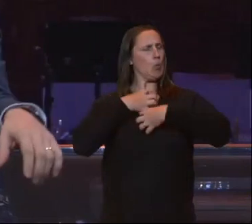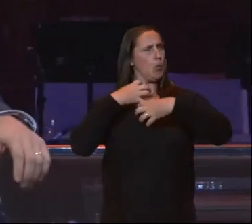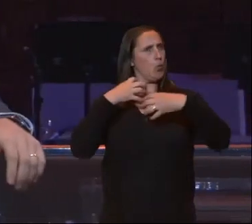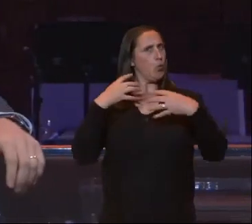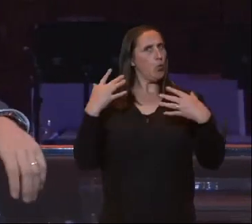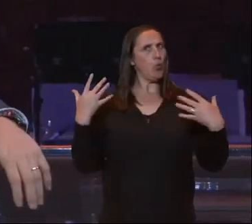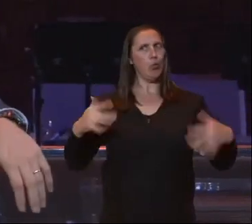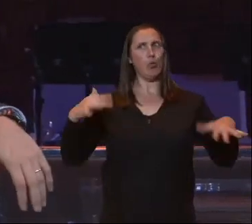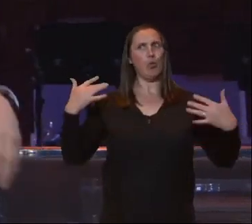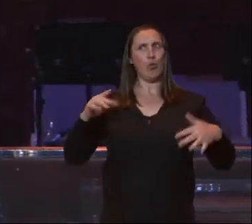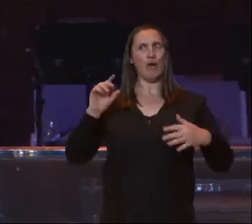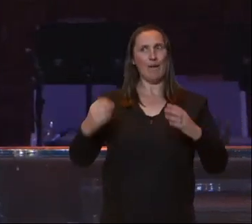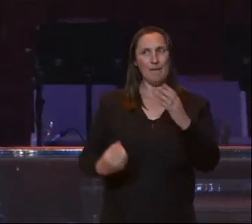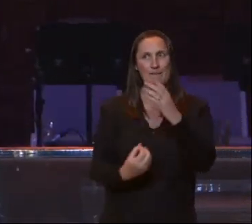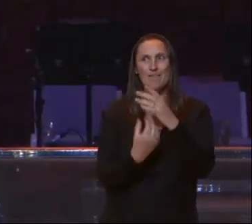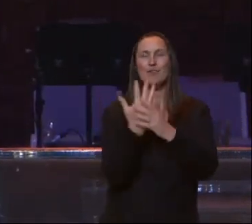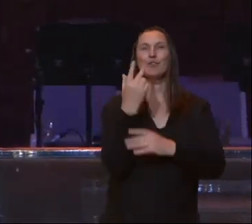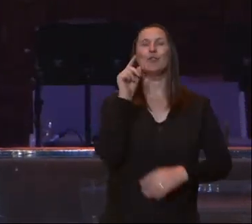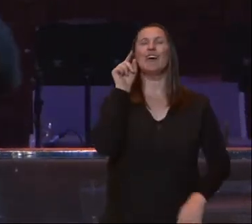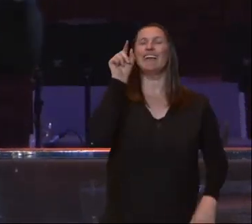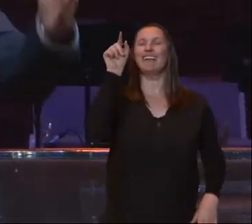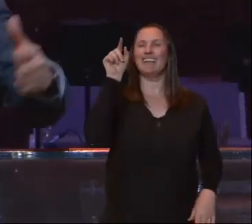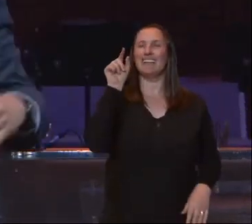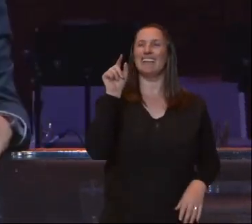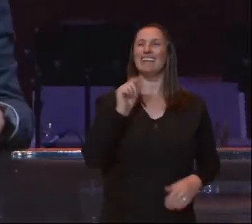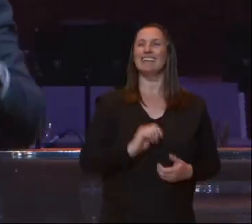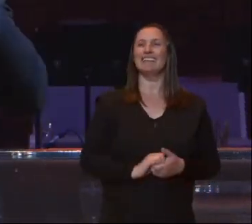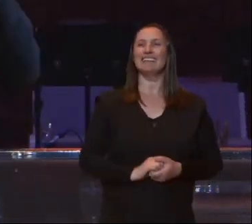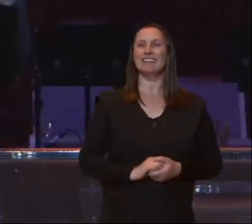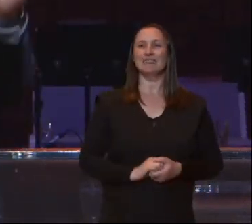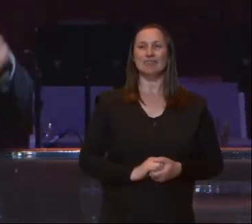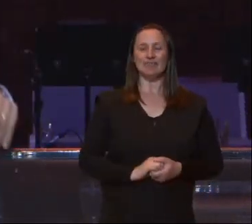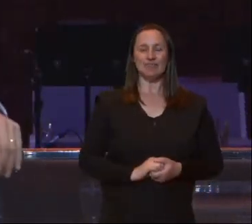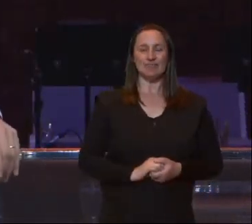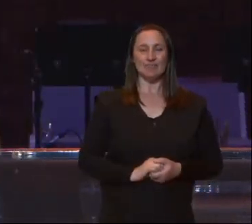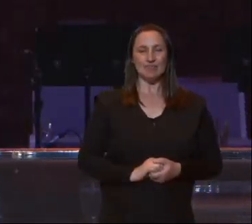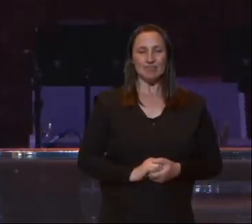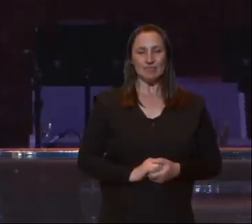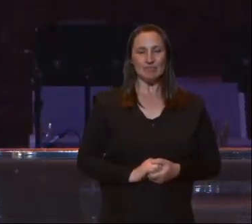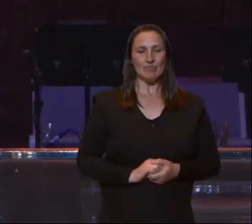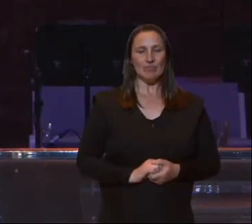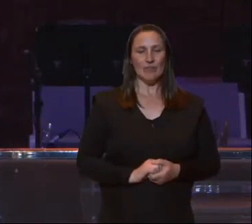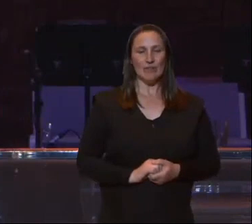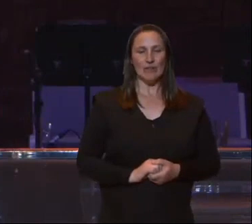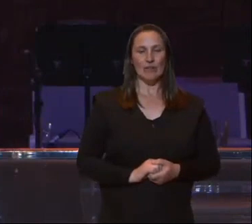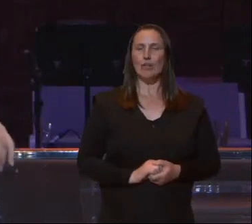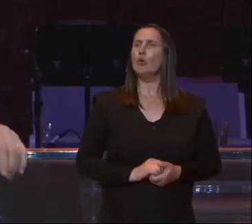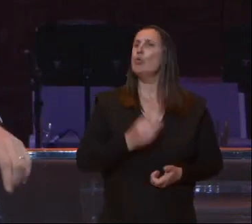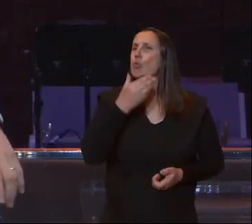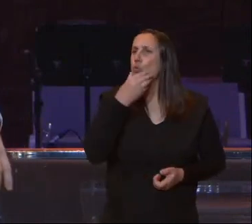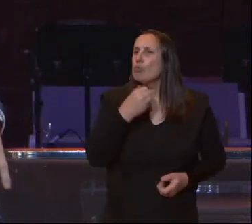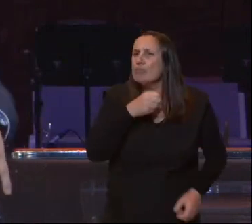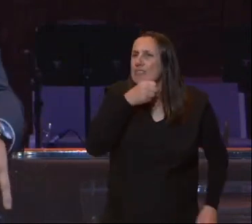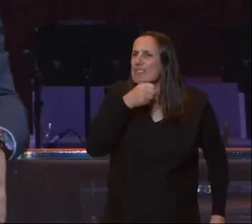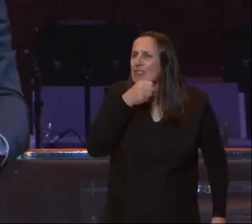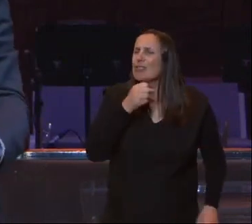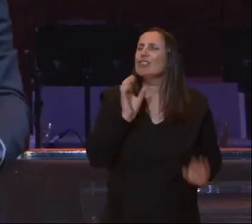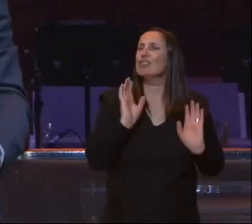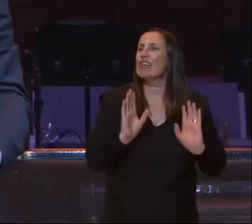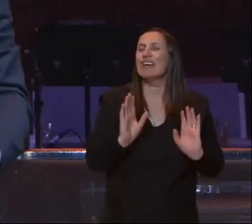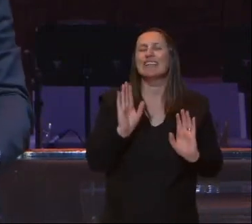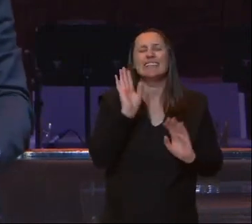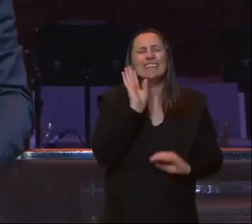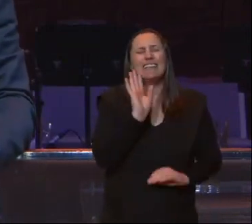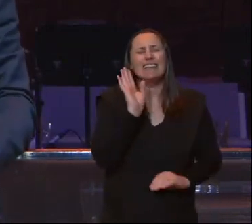fundou ali, é o dono dos galpões, né? Passou para a igreja, ele nos doou os galpões, mas é um senhor muito querido,